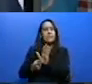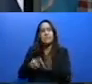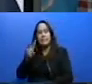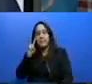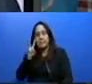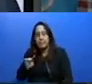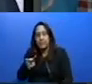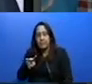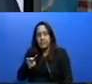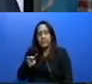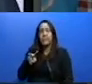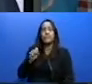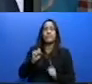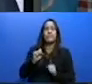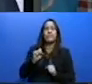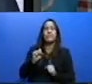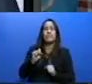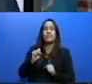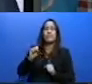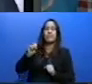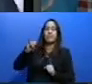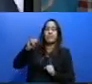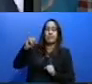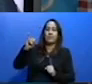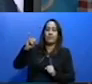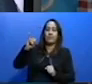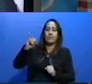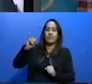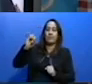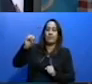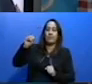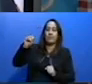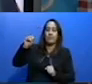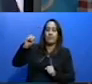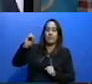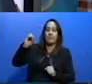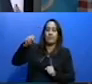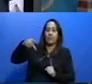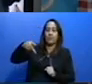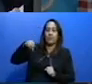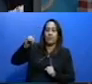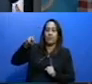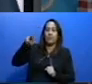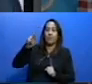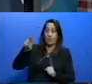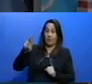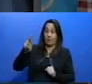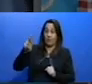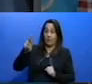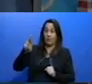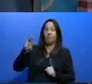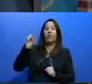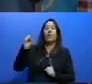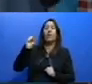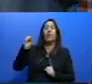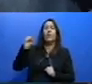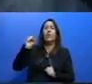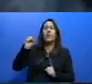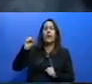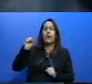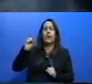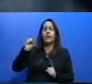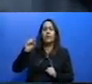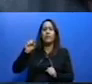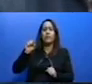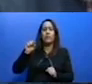que o material dela é de isopor. E nós aprendemos que o isopor é o quê? É um condutor ou um isolante térmico.